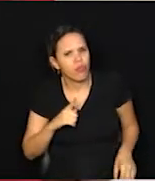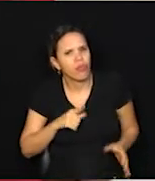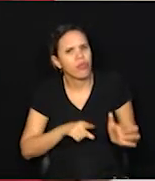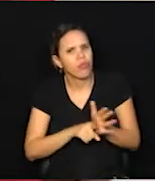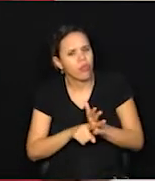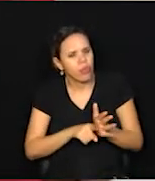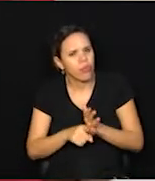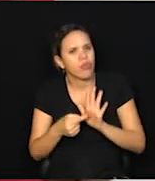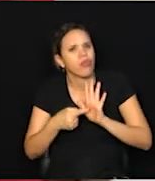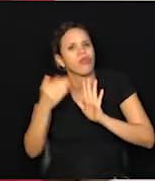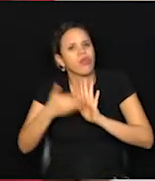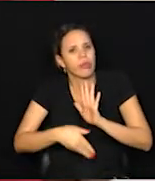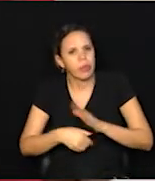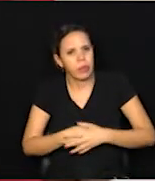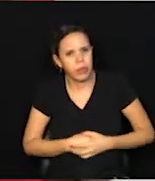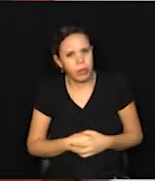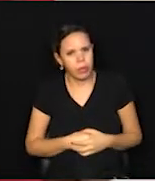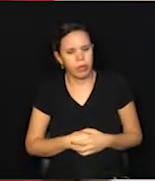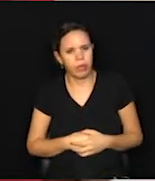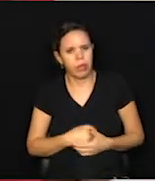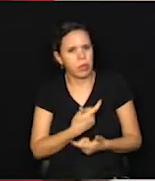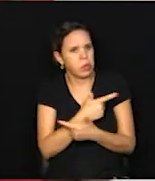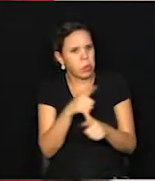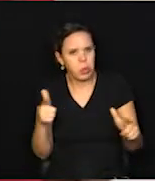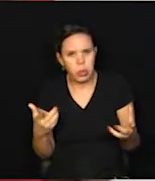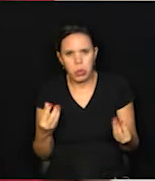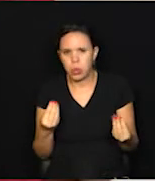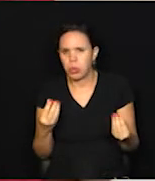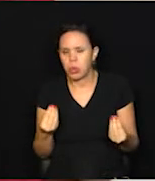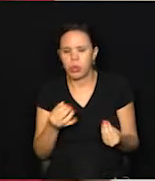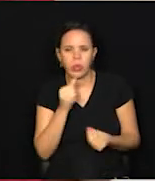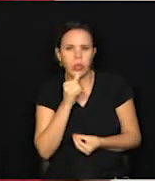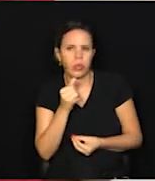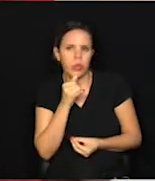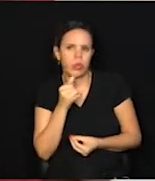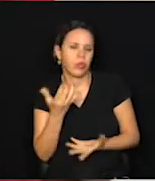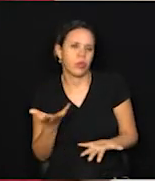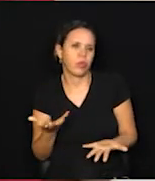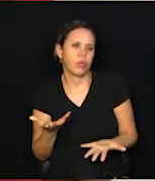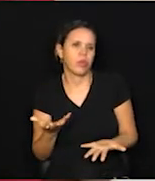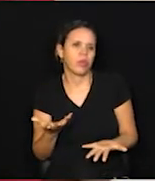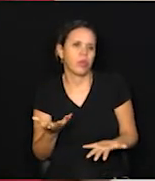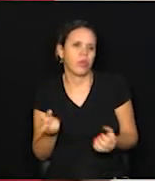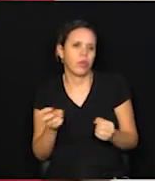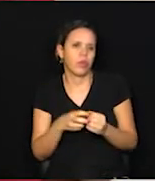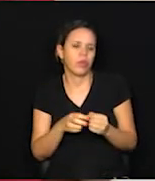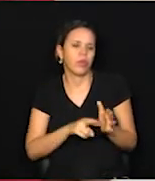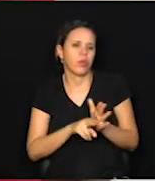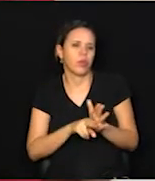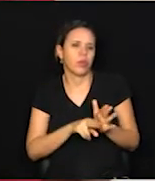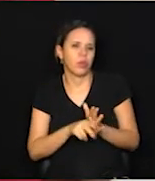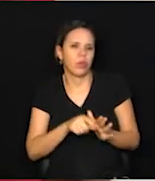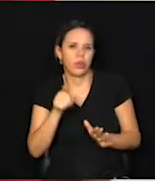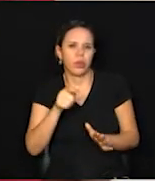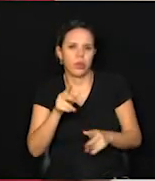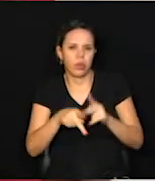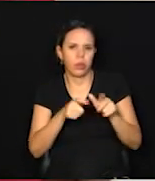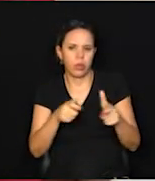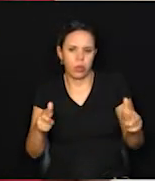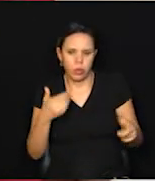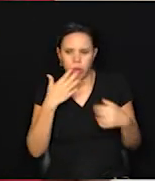estudos demonstrando que não existe muita viabilidade biológica para o vírus se replicar nesta